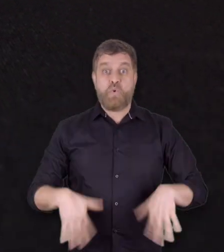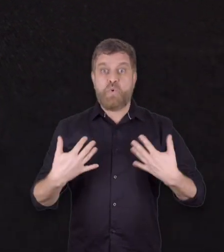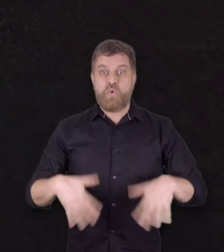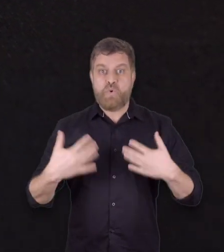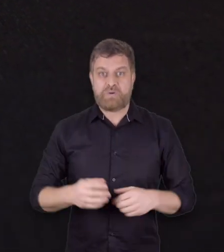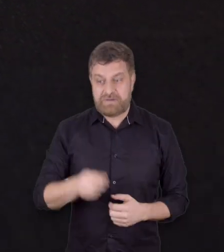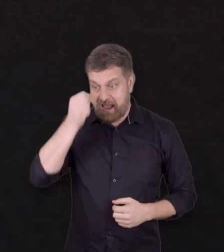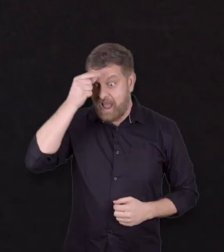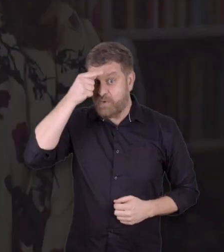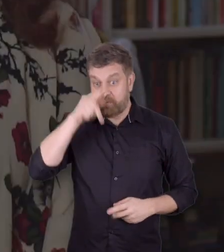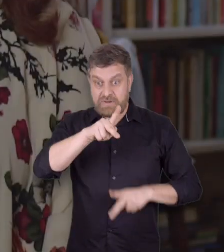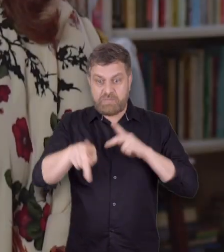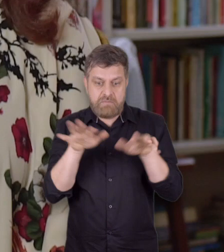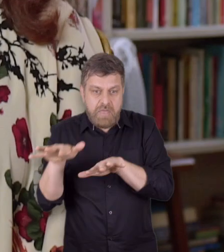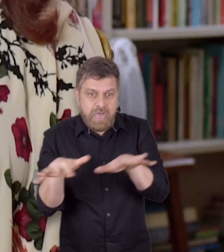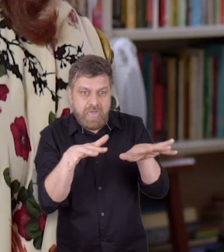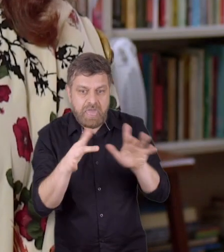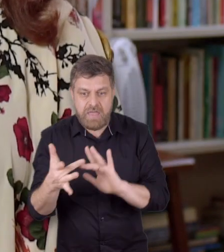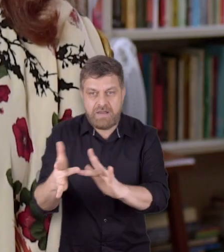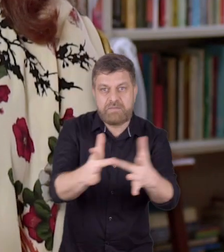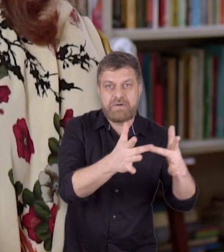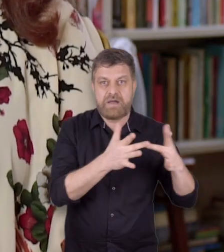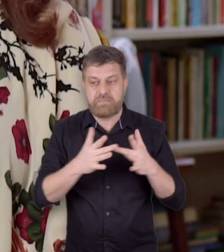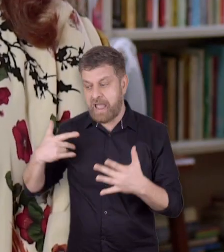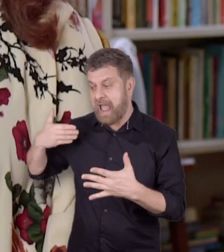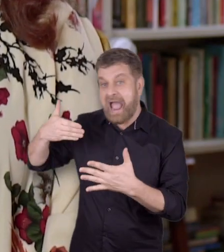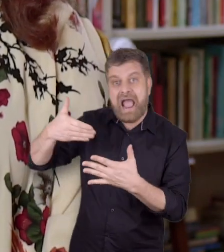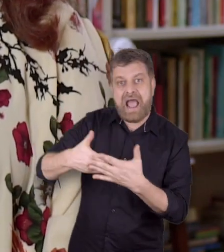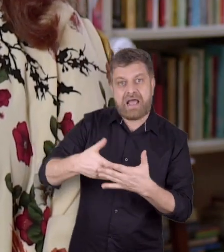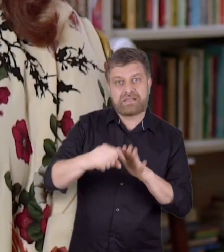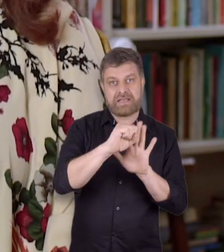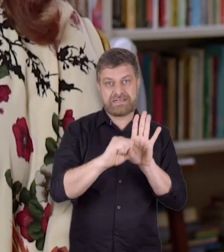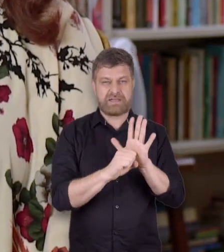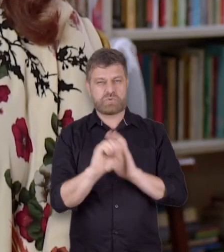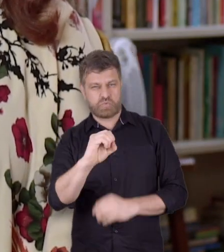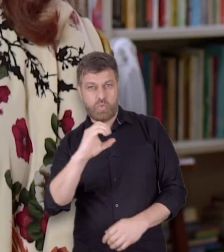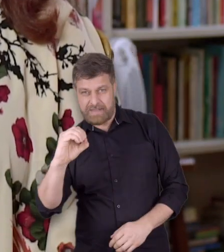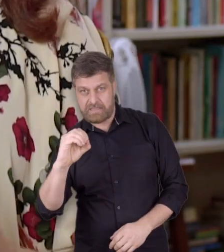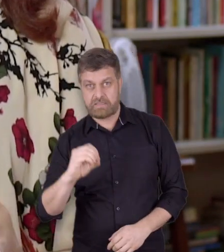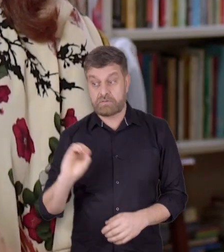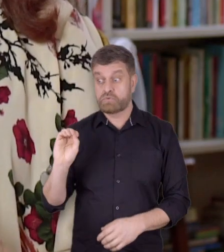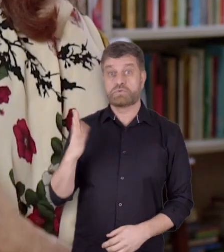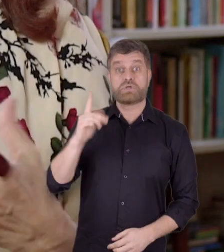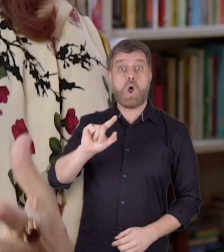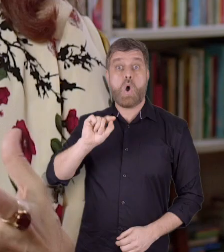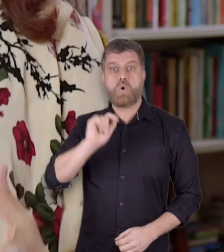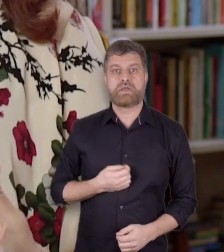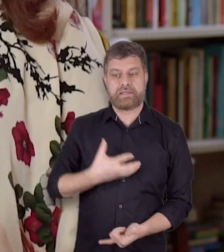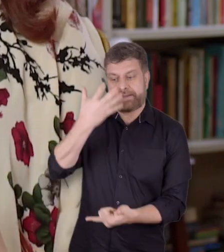da cultura de massas. Ora, isso durou até os anos 80, quando surgiram